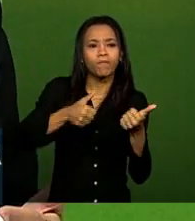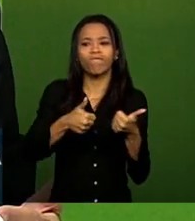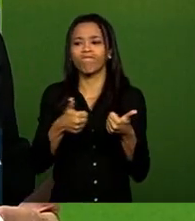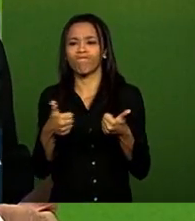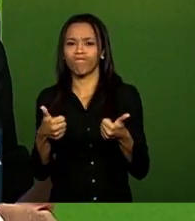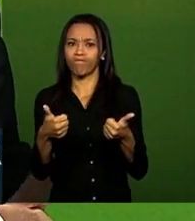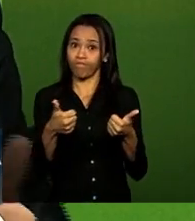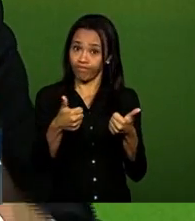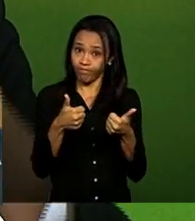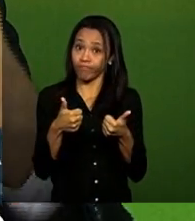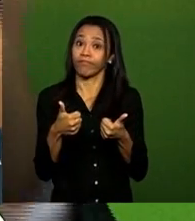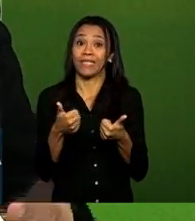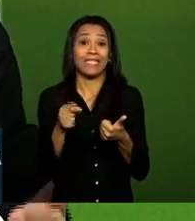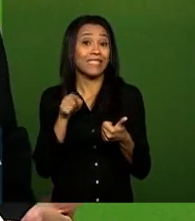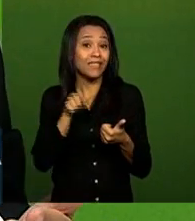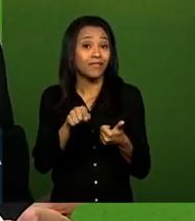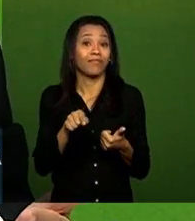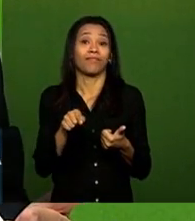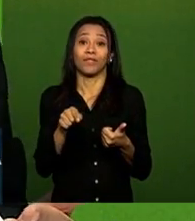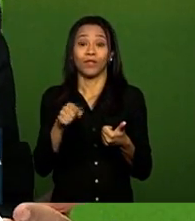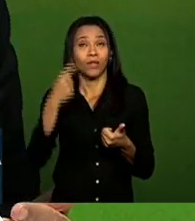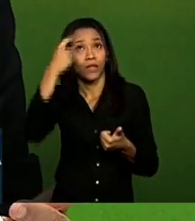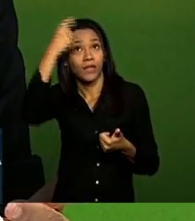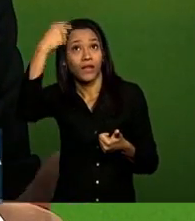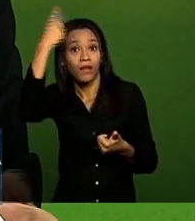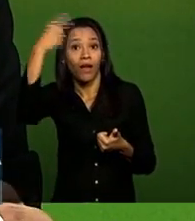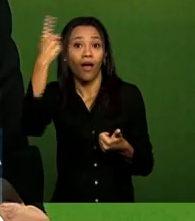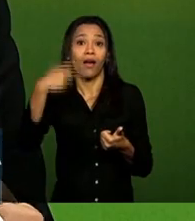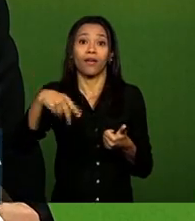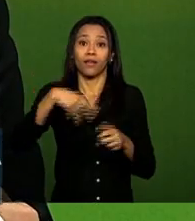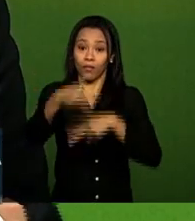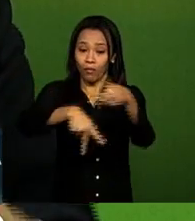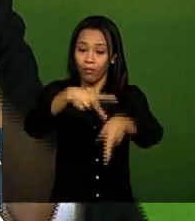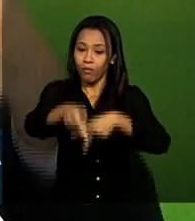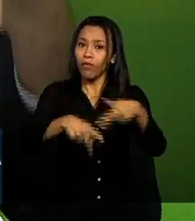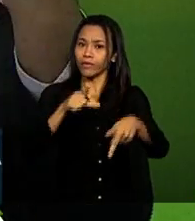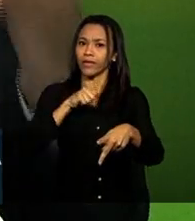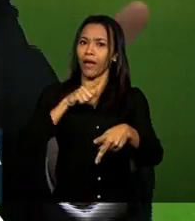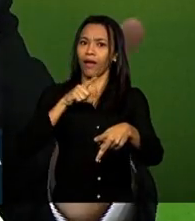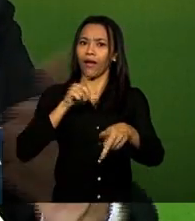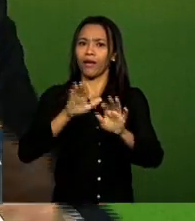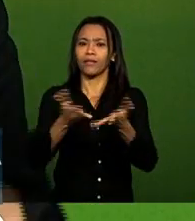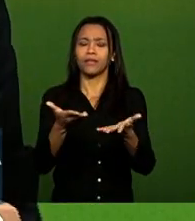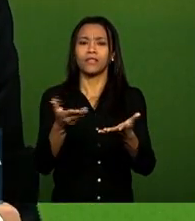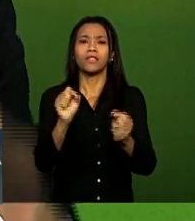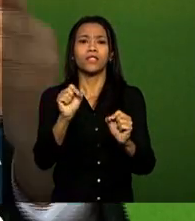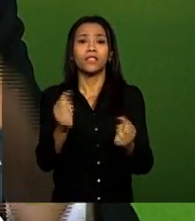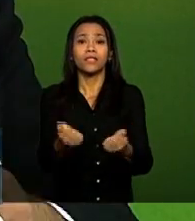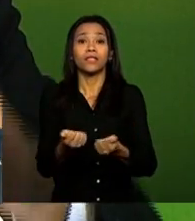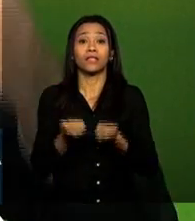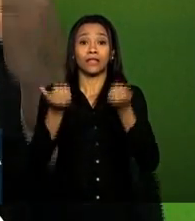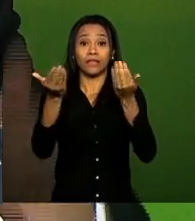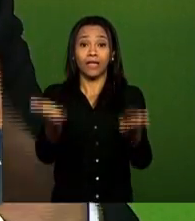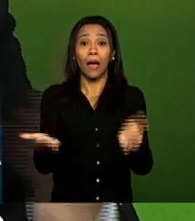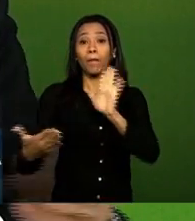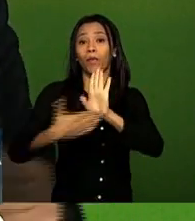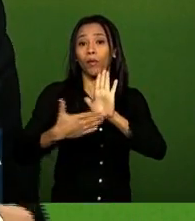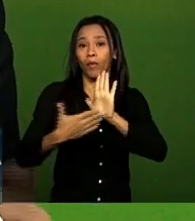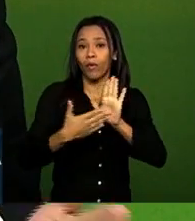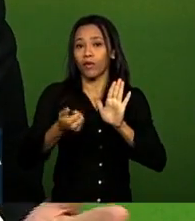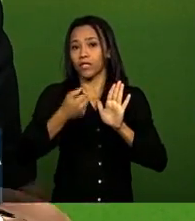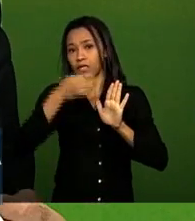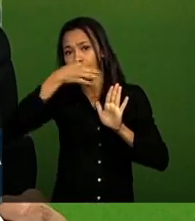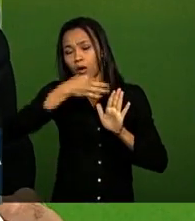inteligência essa capacidade criadora que tem o nosso povo essa capacidade de ofertar propostas ideias